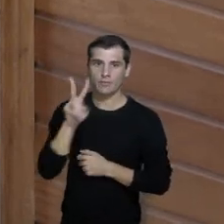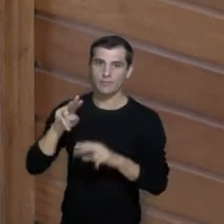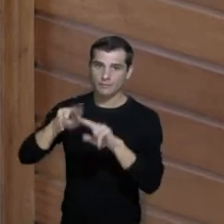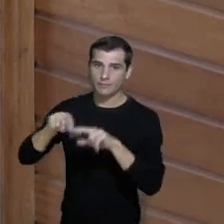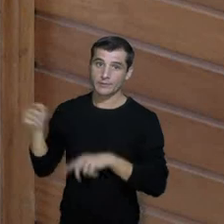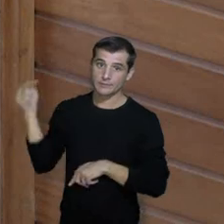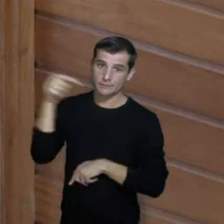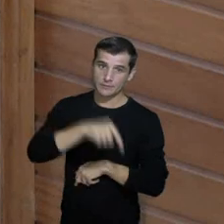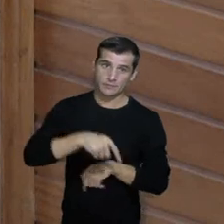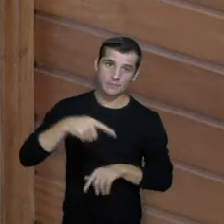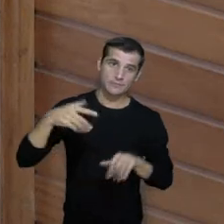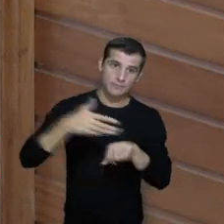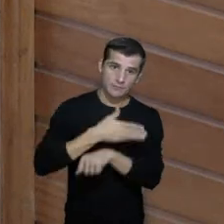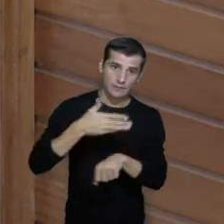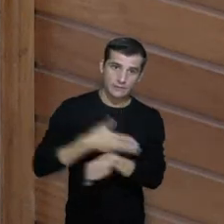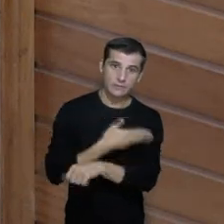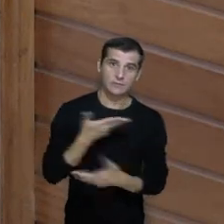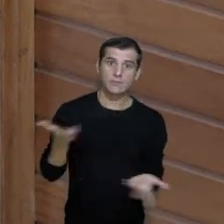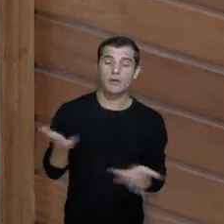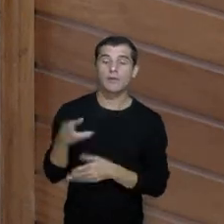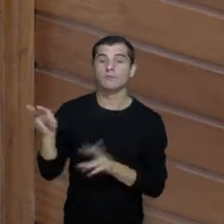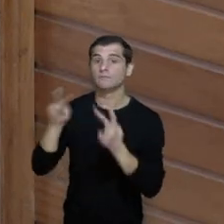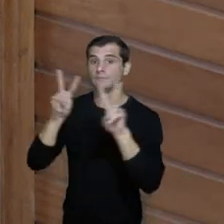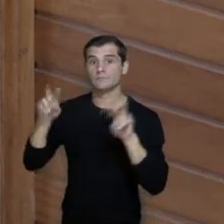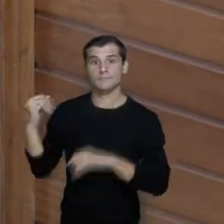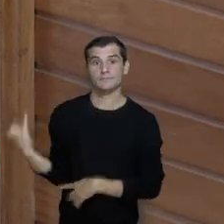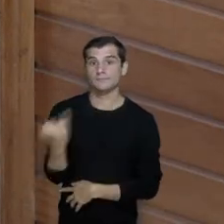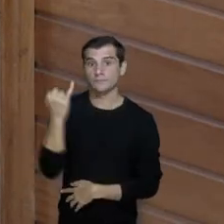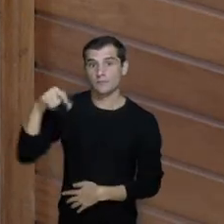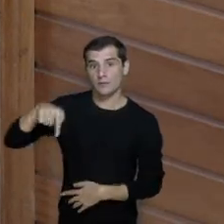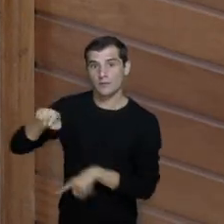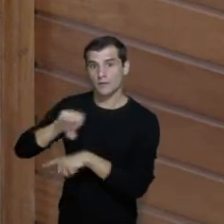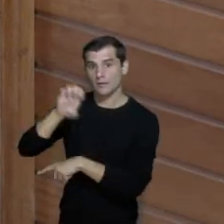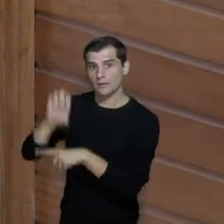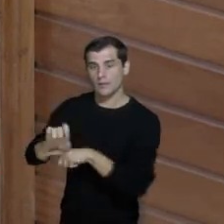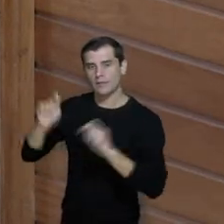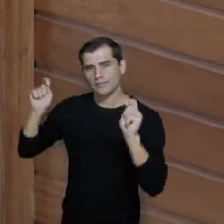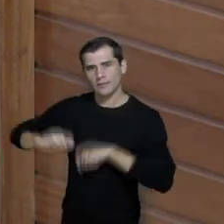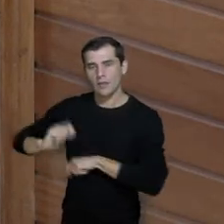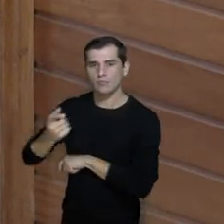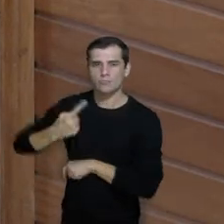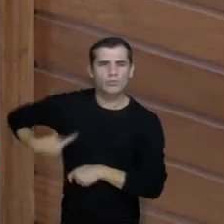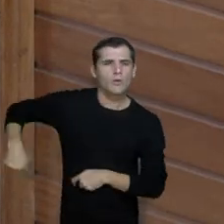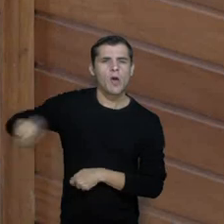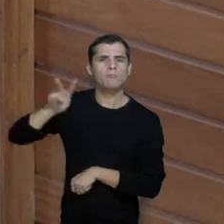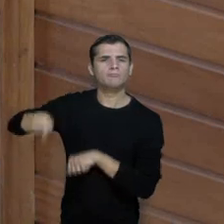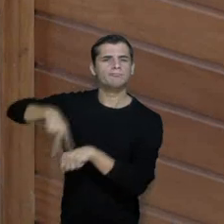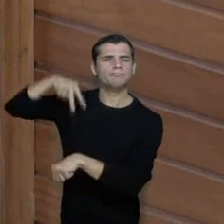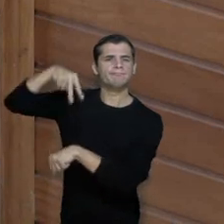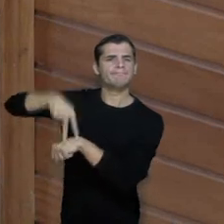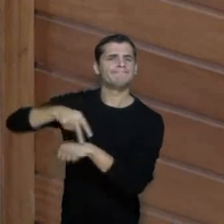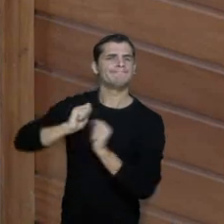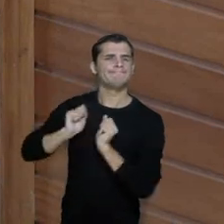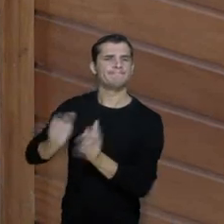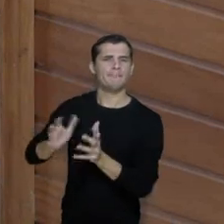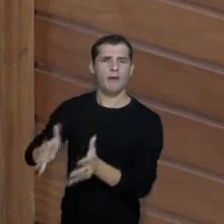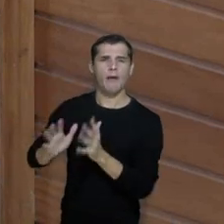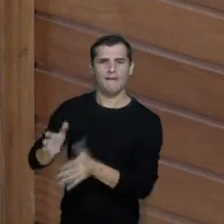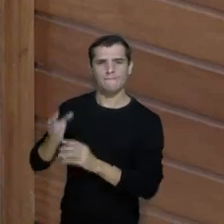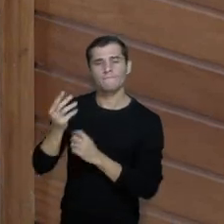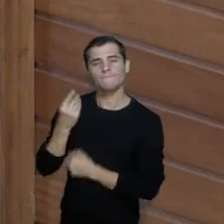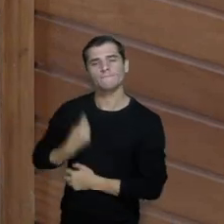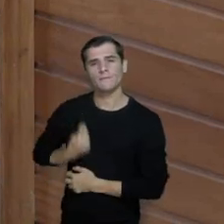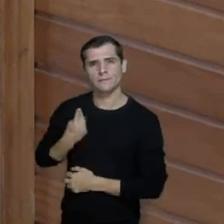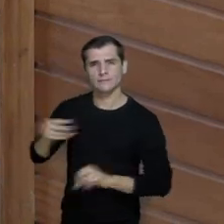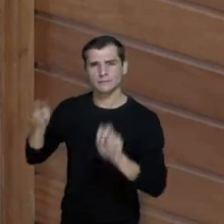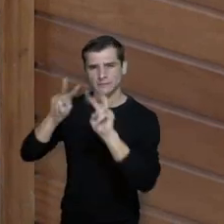tema tão importante por todo o nosso estado possamos ser vozes ativas né E hoje a gente vai ter oportunidade então um pouquinho de discutir sobre